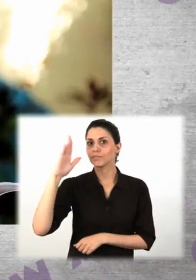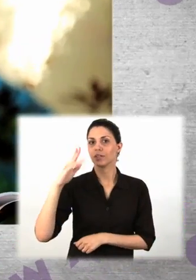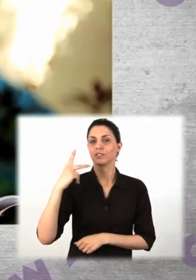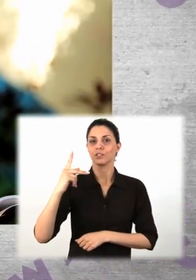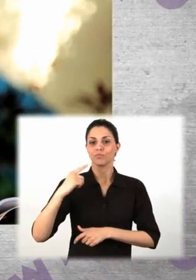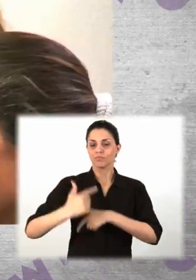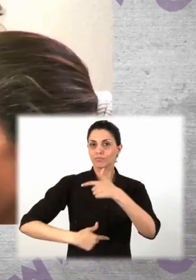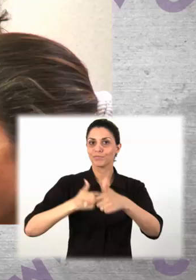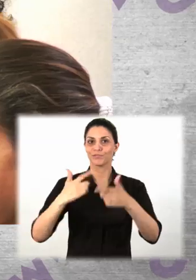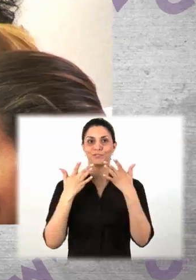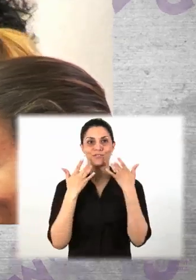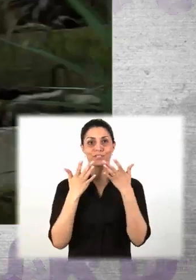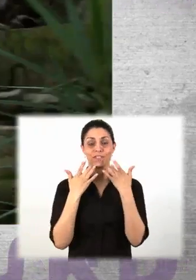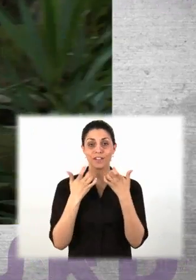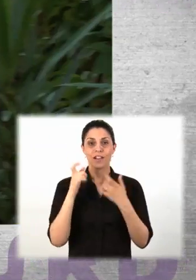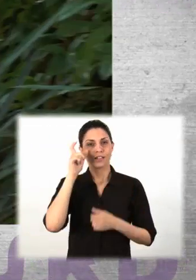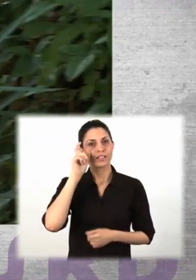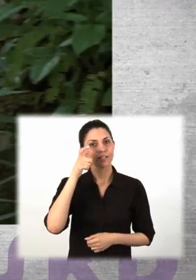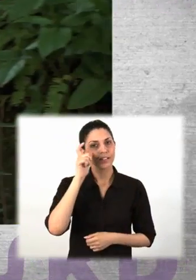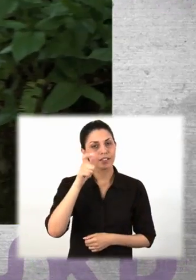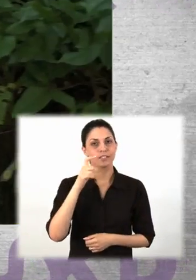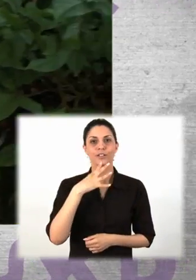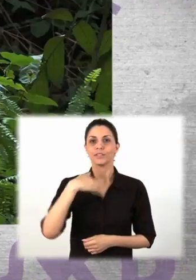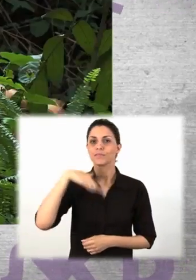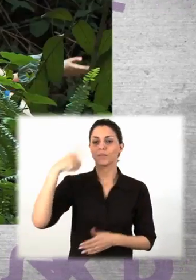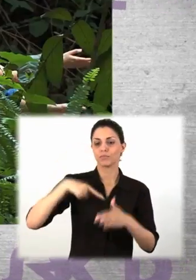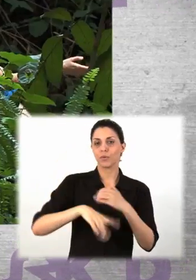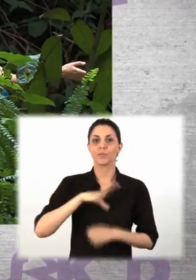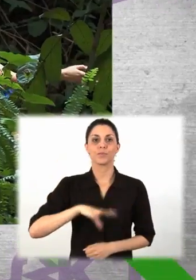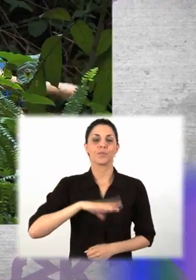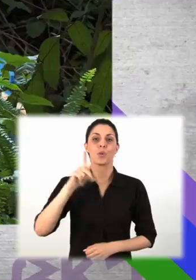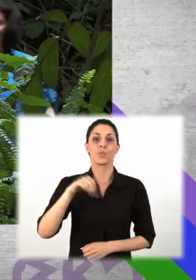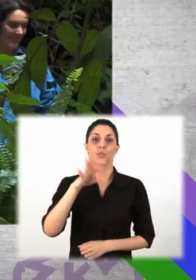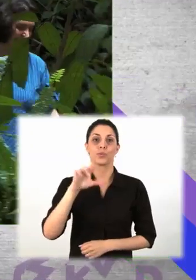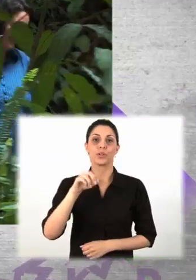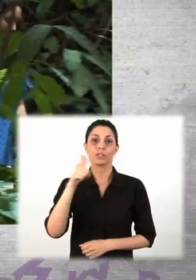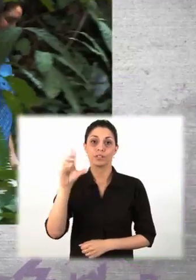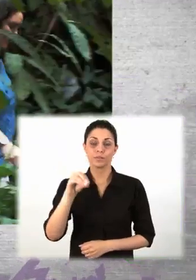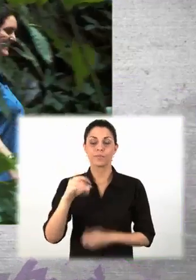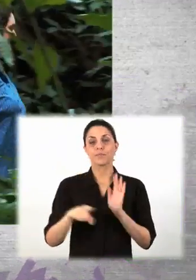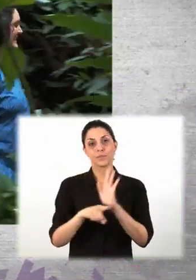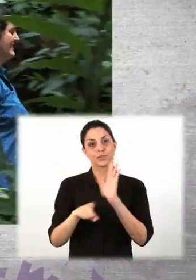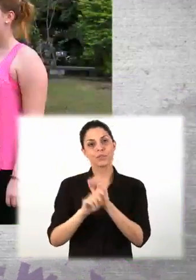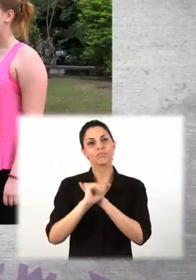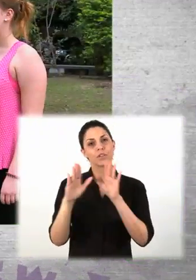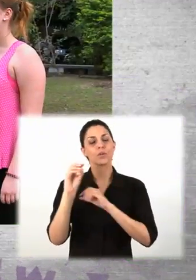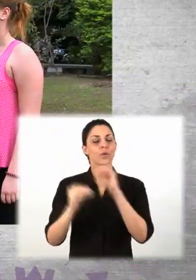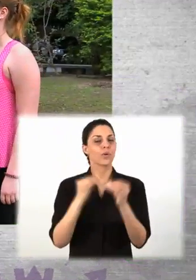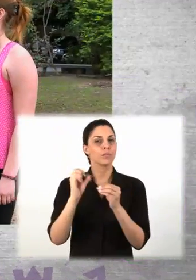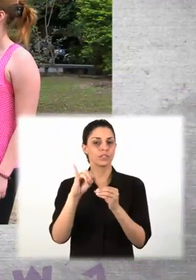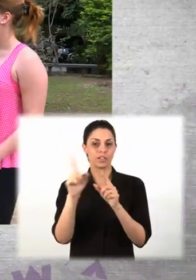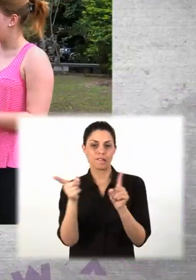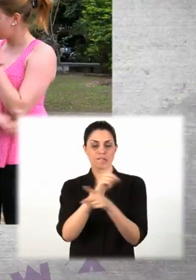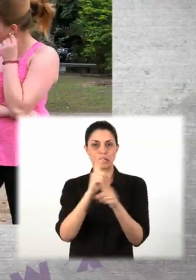aperfeiçoar ainda mais a sua performance teatral, ela tem interesse em se aprofundar no estudo da pontuação. E para ajudá-la a entender